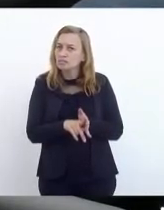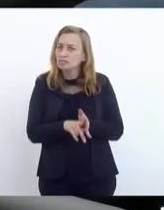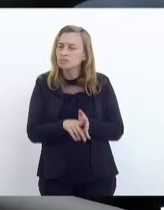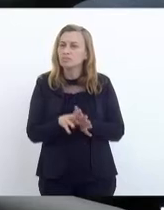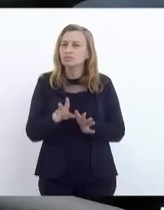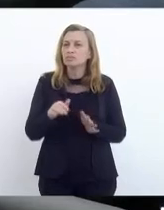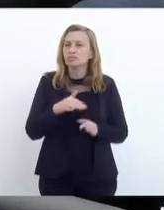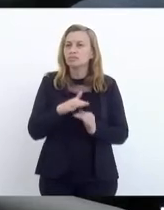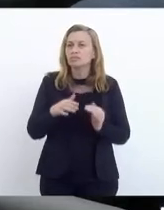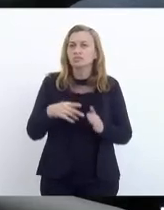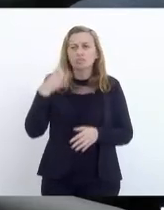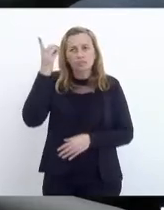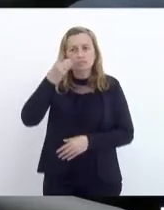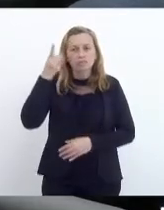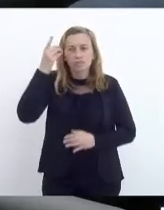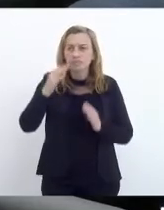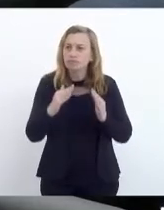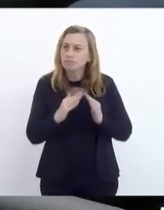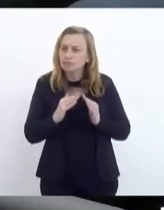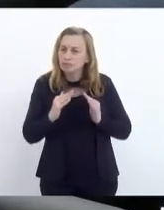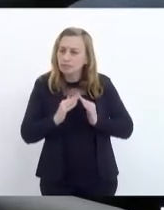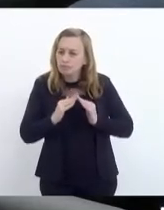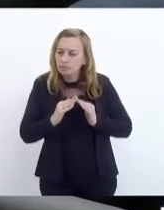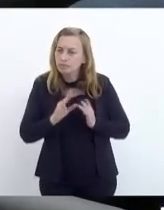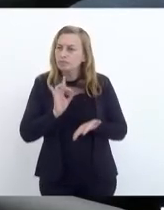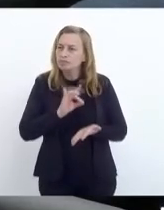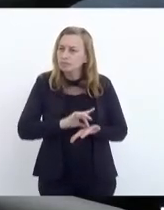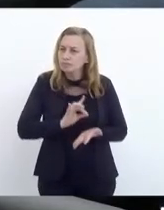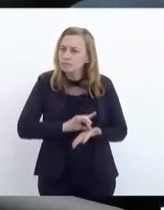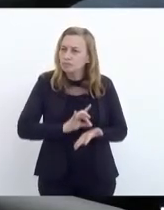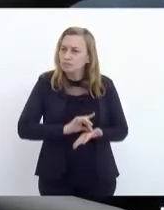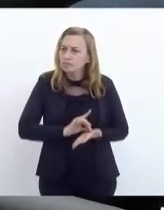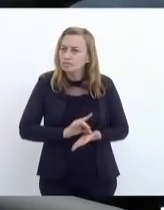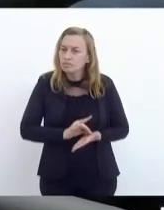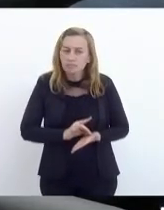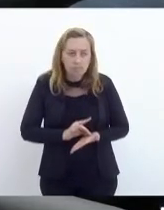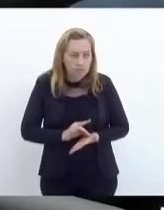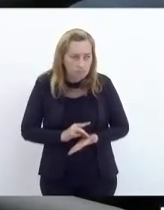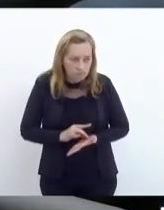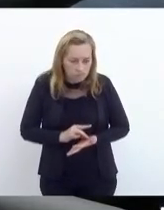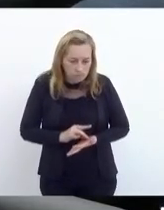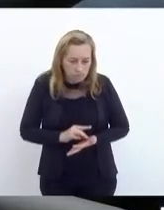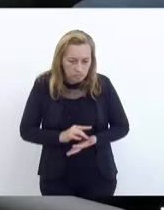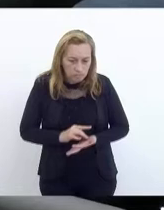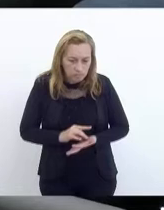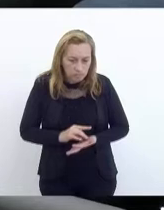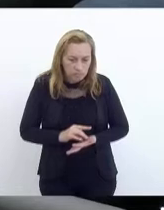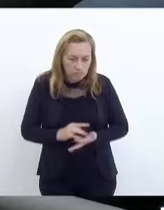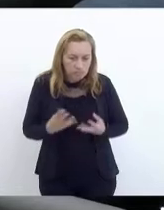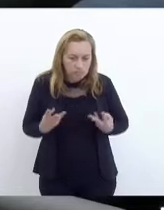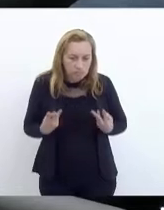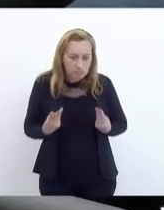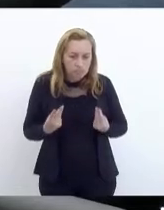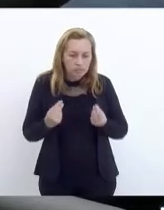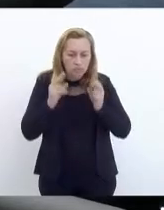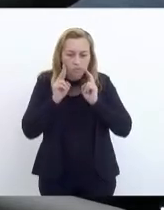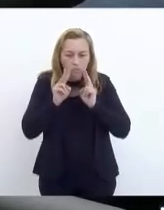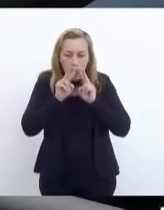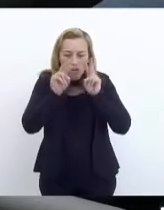deputados e deputadas desta casa, realmente uma apreciação, um